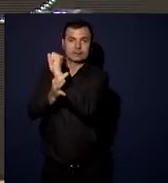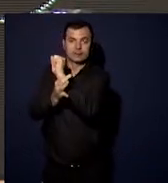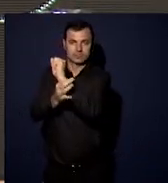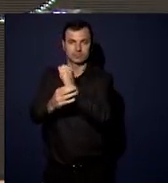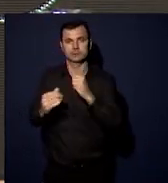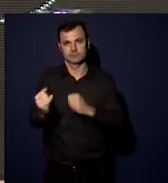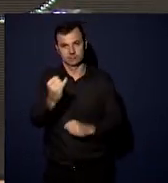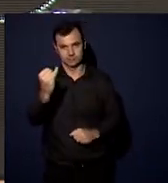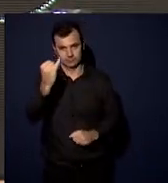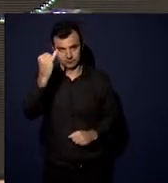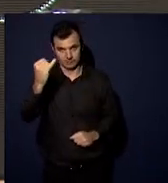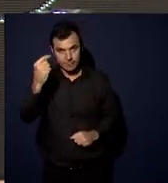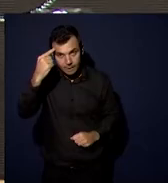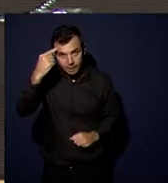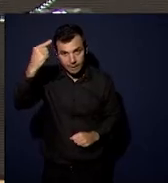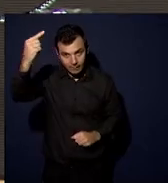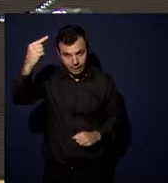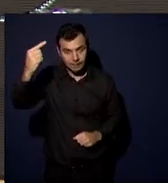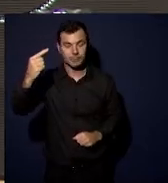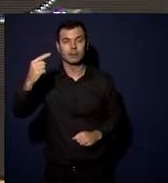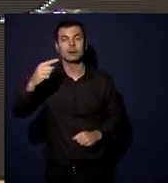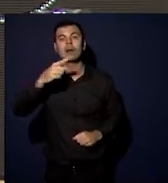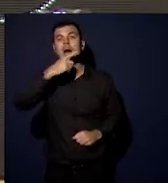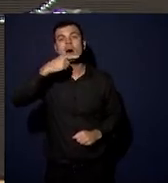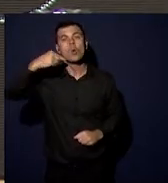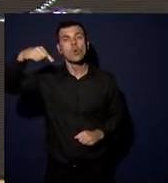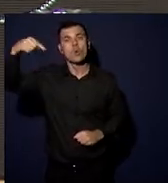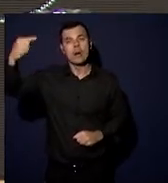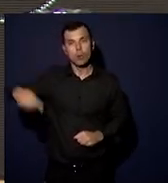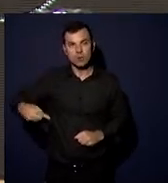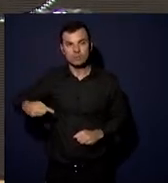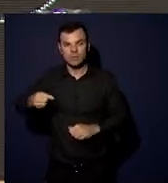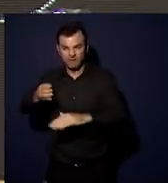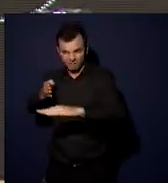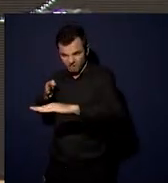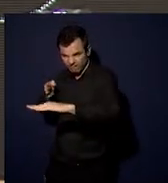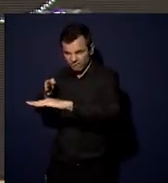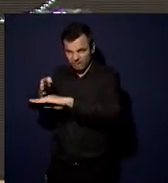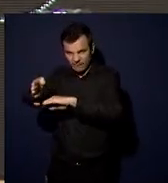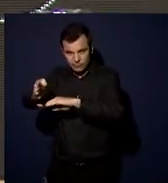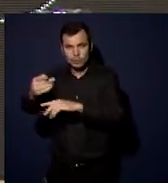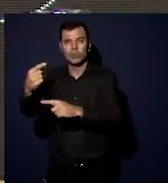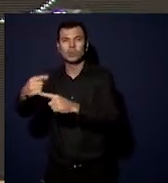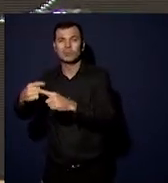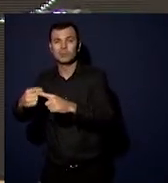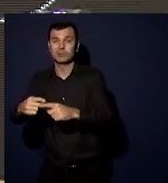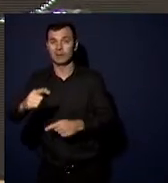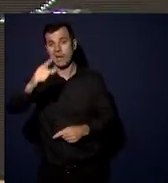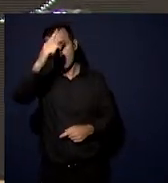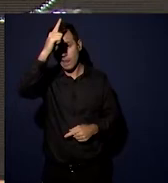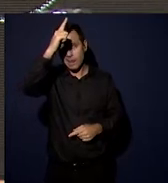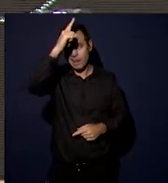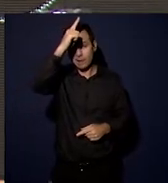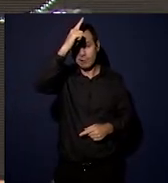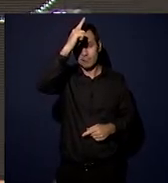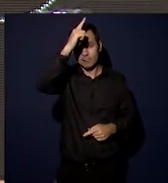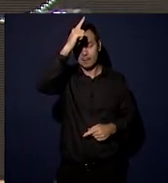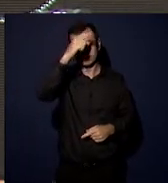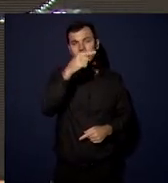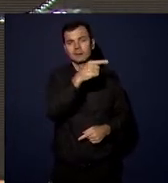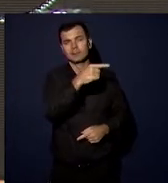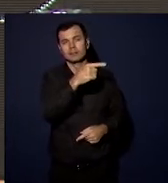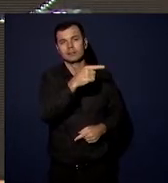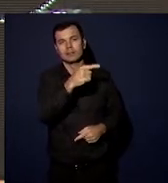que um dos motivos que levaram a Rússia invadiram o fato que a Alemanha se encontrava sem uma regassificador